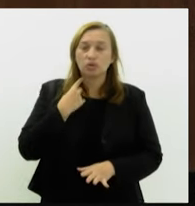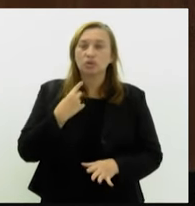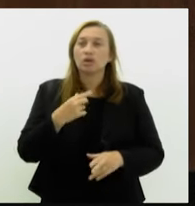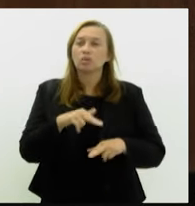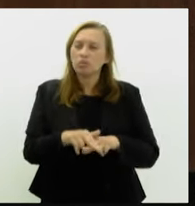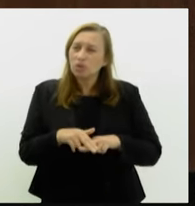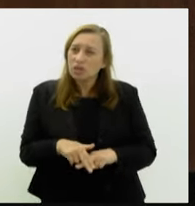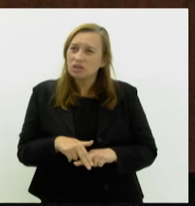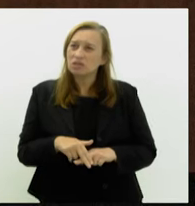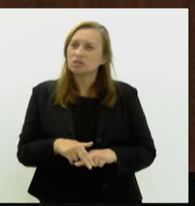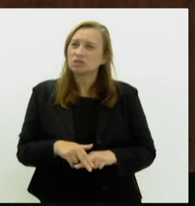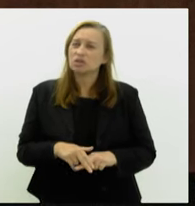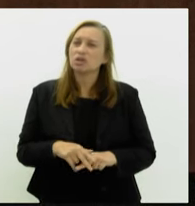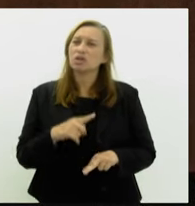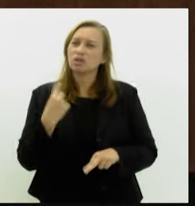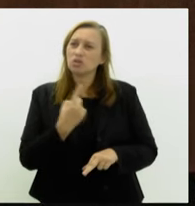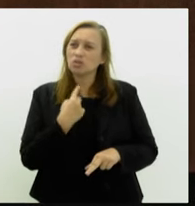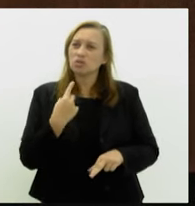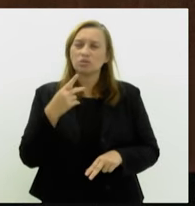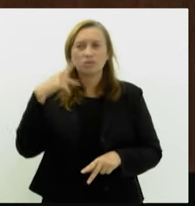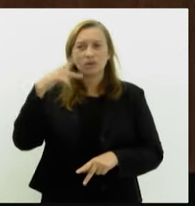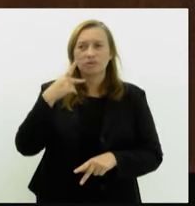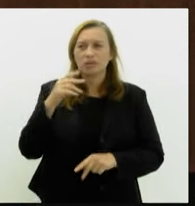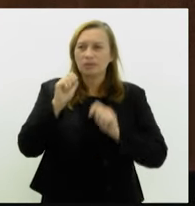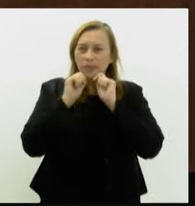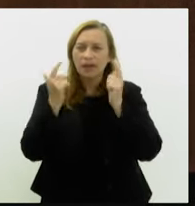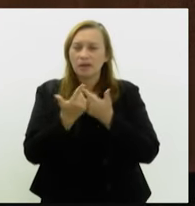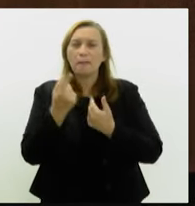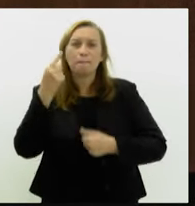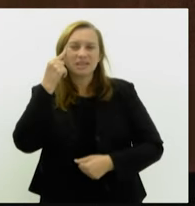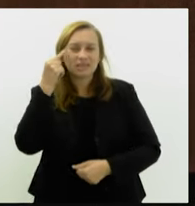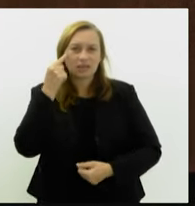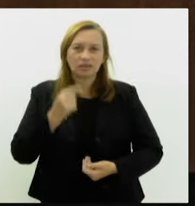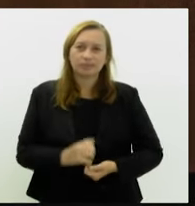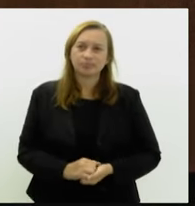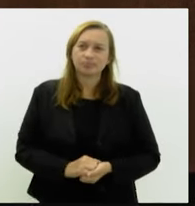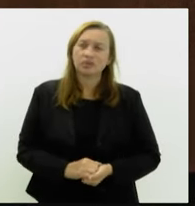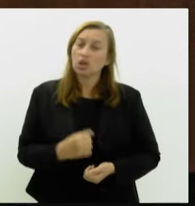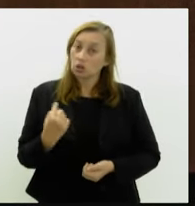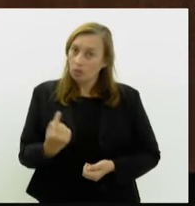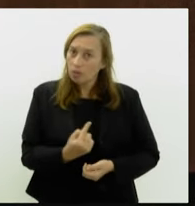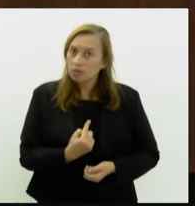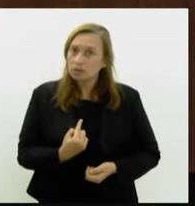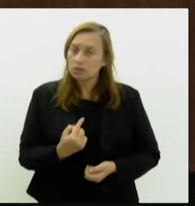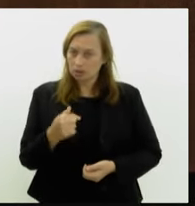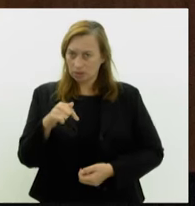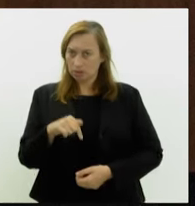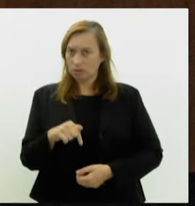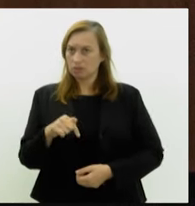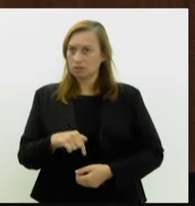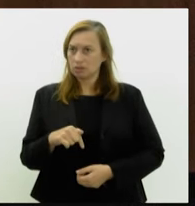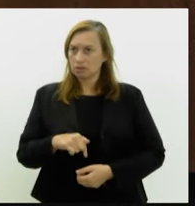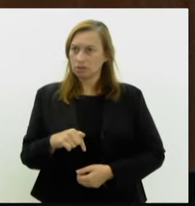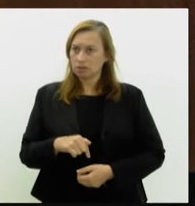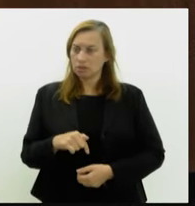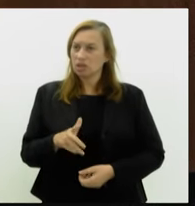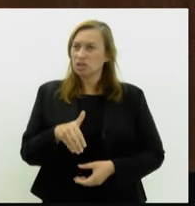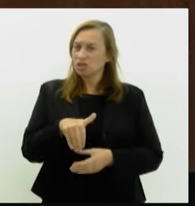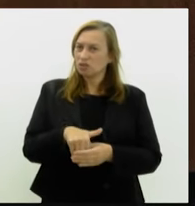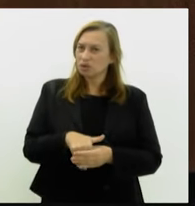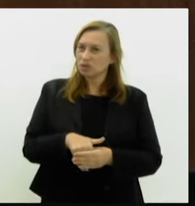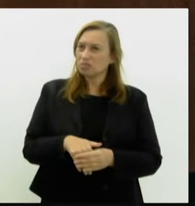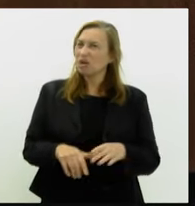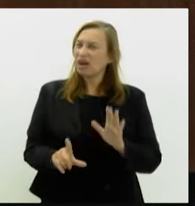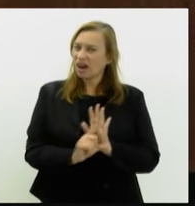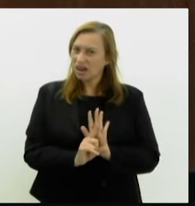que nós, enquanto parlamentares aqui da LERJ, temos que pensar. Somos nós, aqui, que